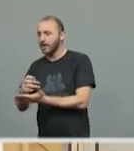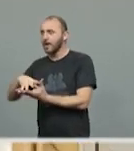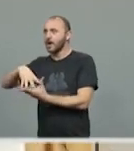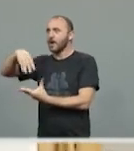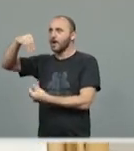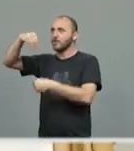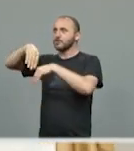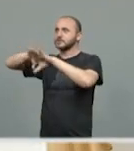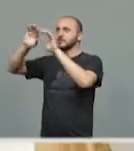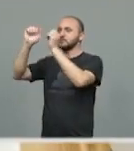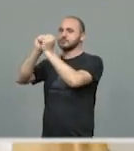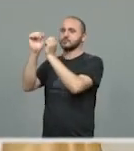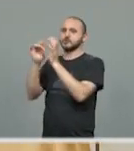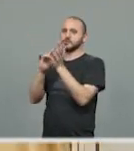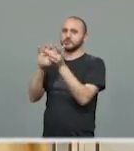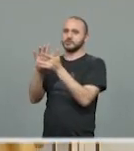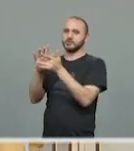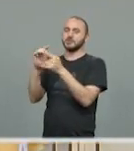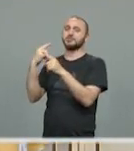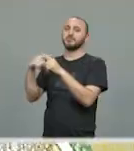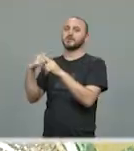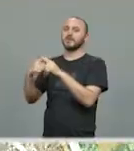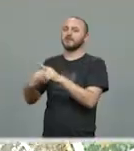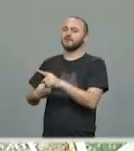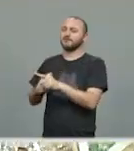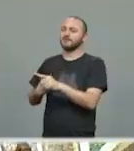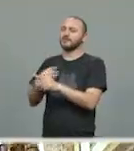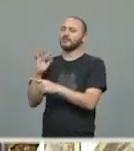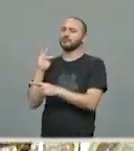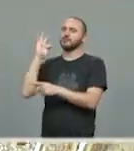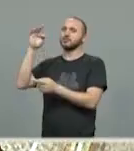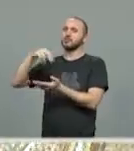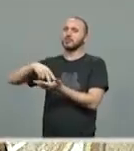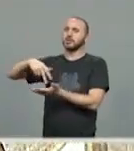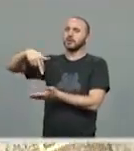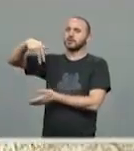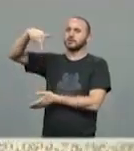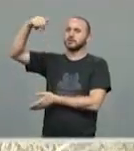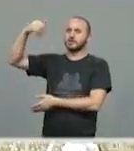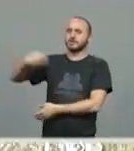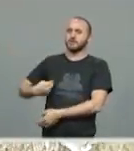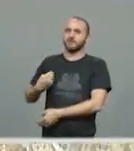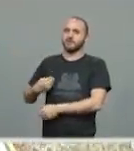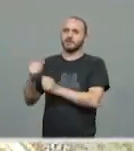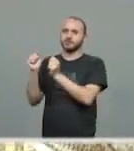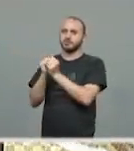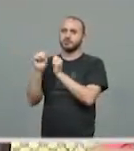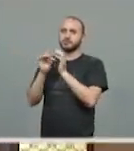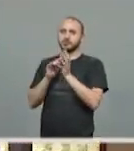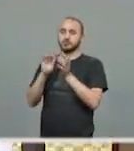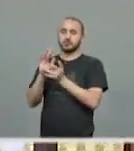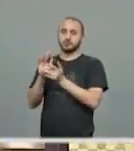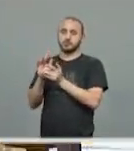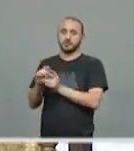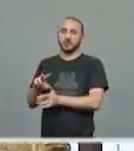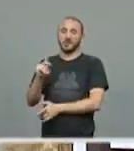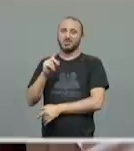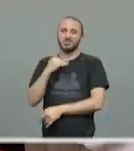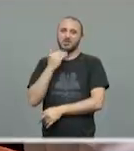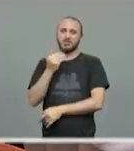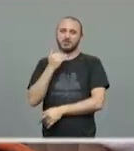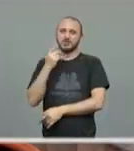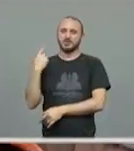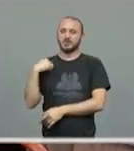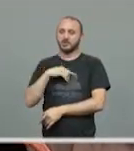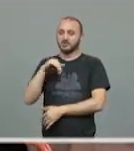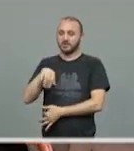em Cristo quero morrer, para em Cristo ressuscitar. Repita comigo: em Cristo quero viver, em